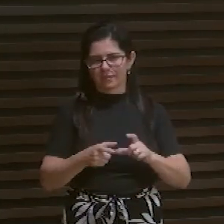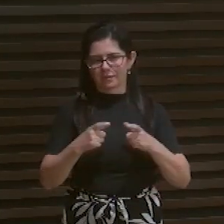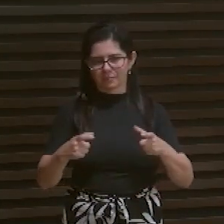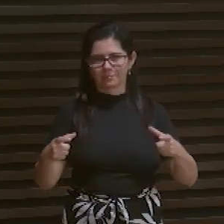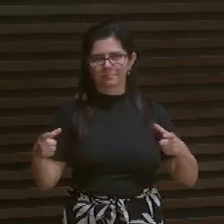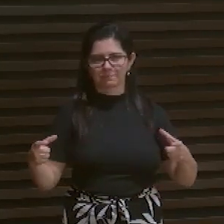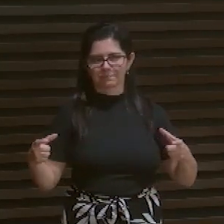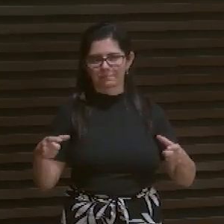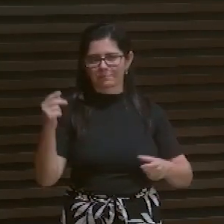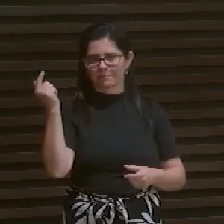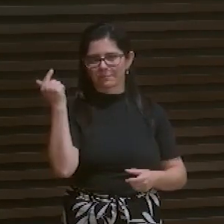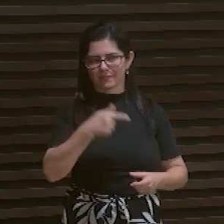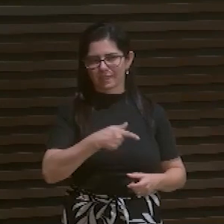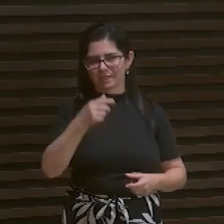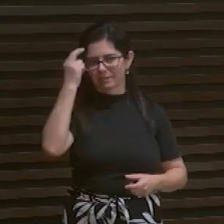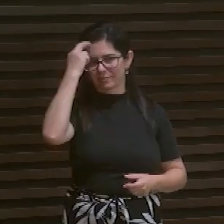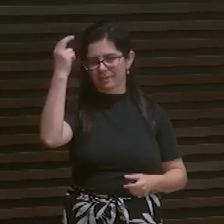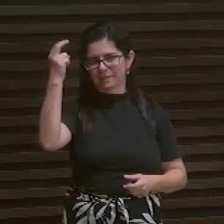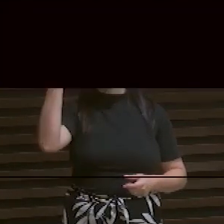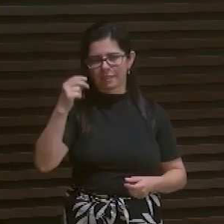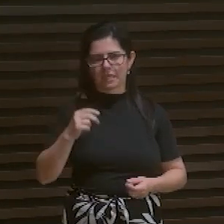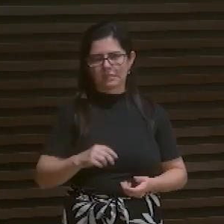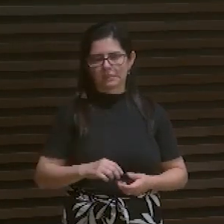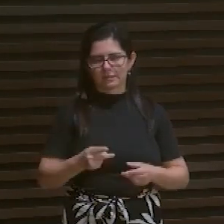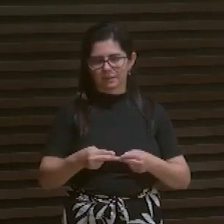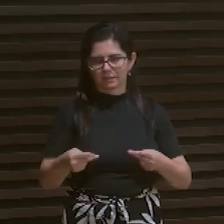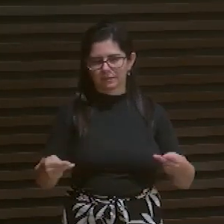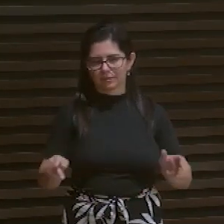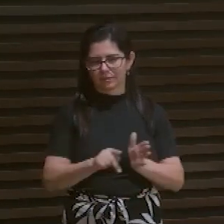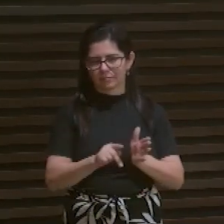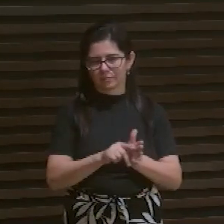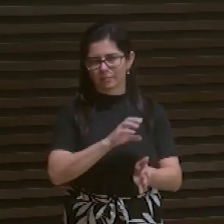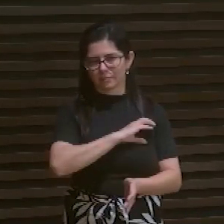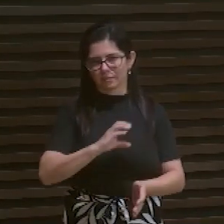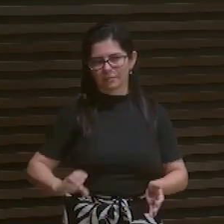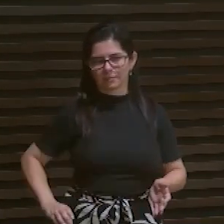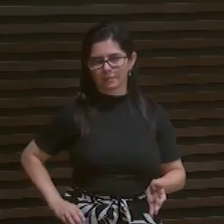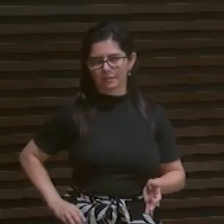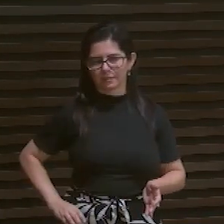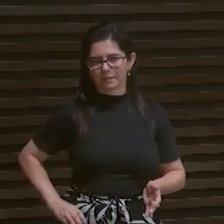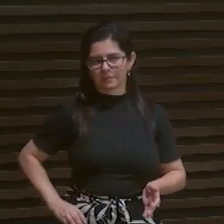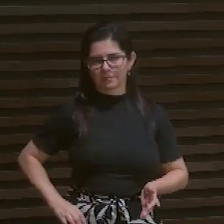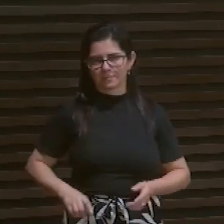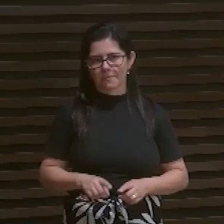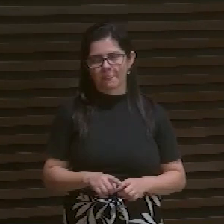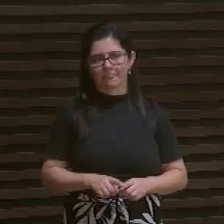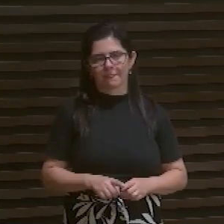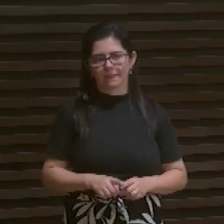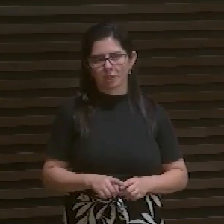nos pertencem em Cristo, e não pertencemos a nenhum mestre humano, mas a Cristo e ao Criador do